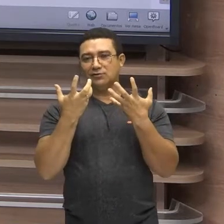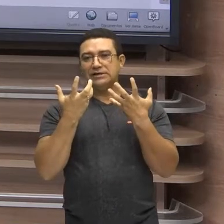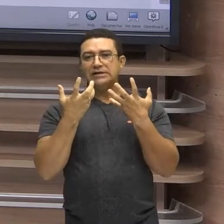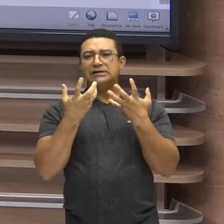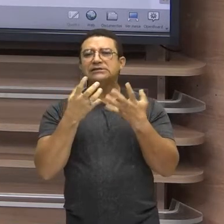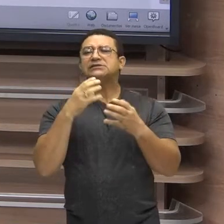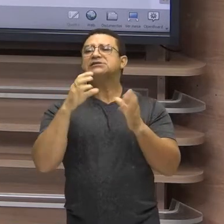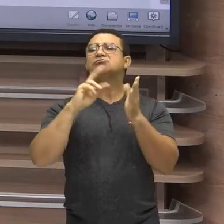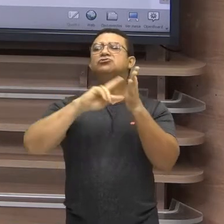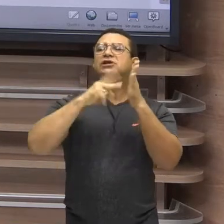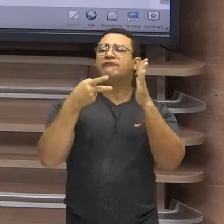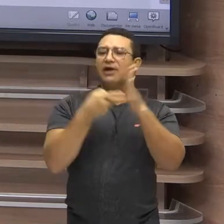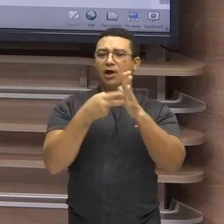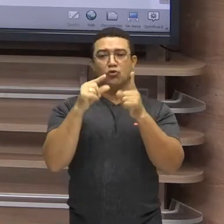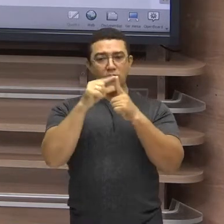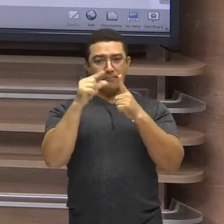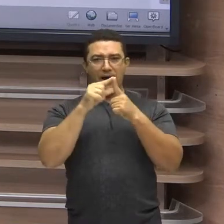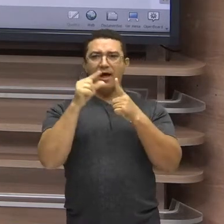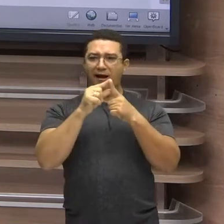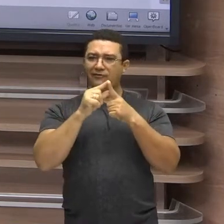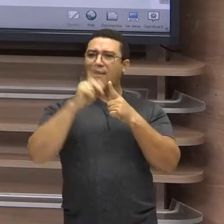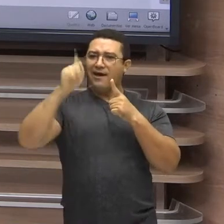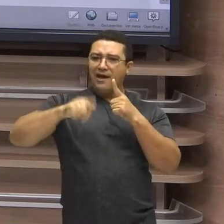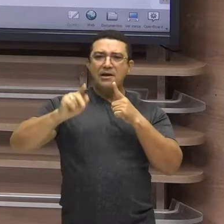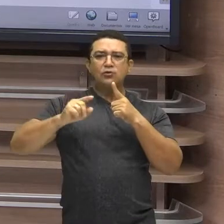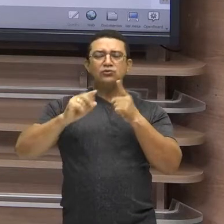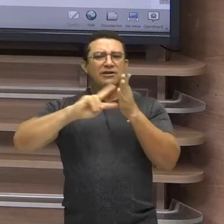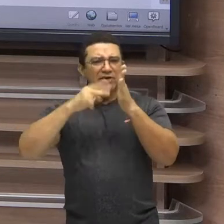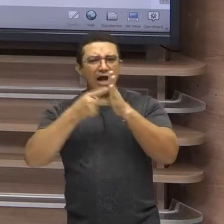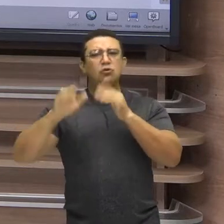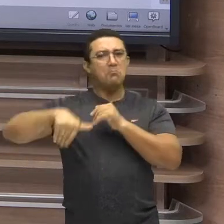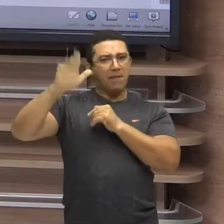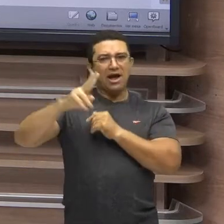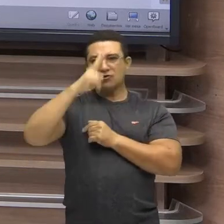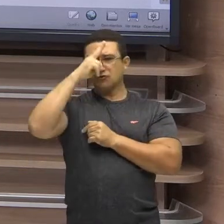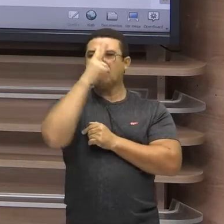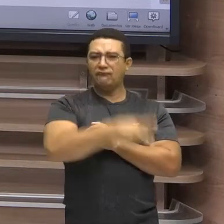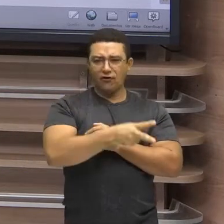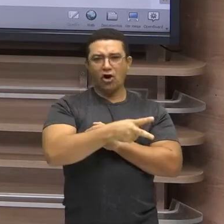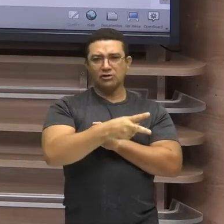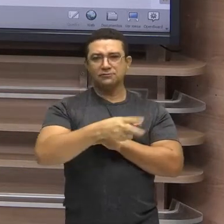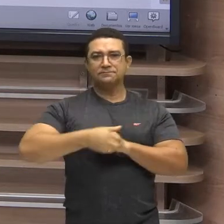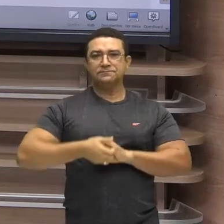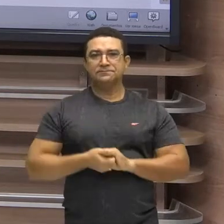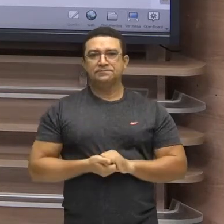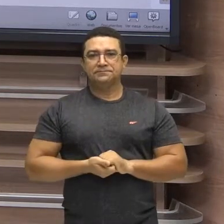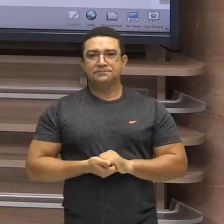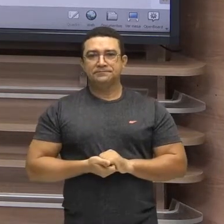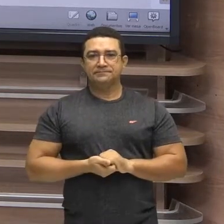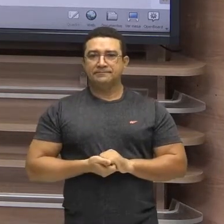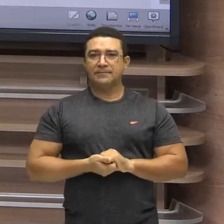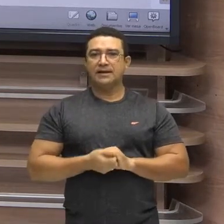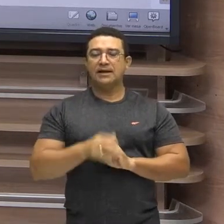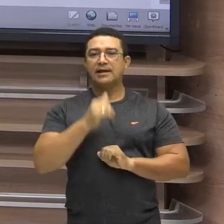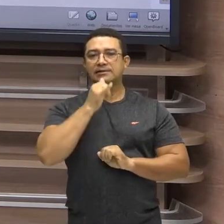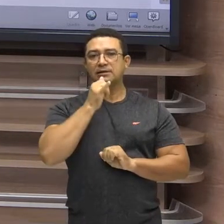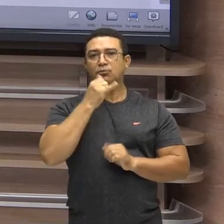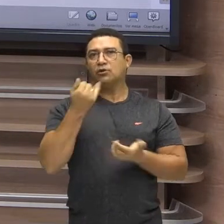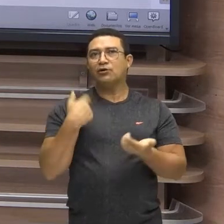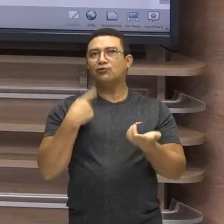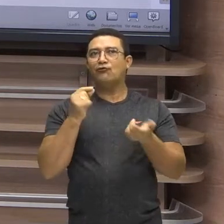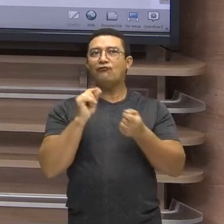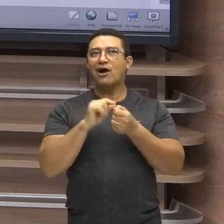Eu quero enfatizar aquilo que eu estou dizendo. Então, por isso que é intencional, né? Eu não faço isso